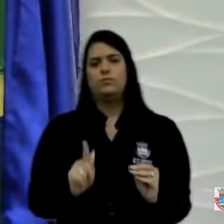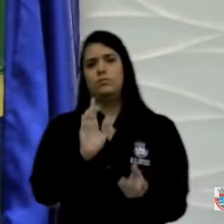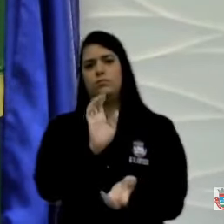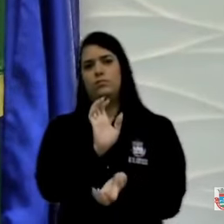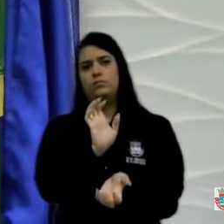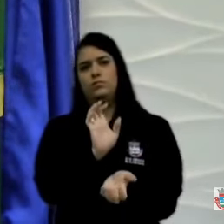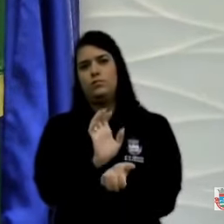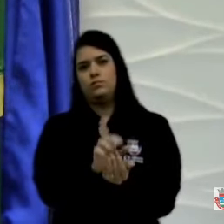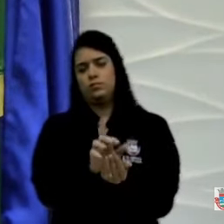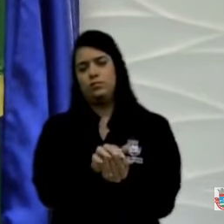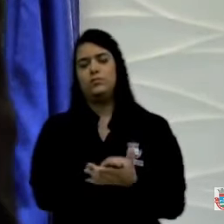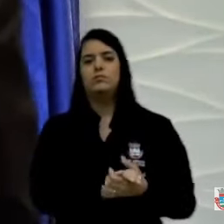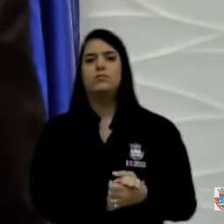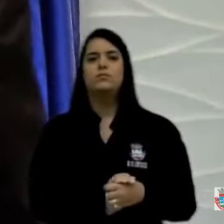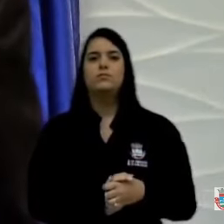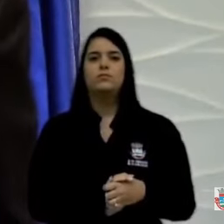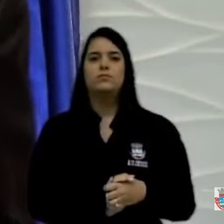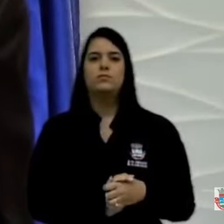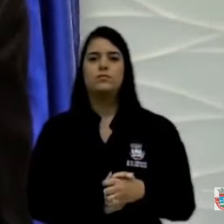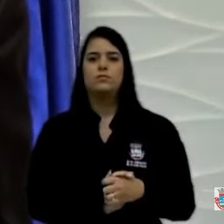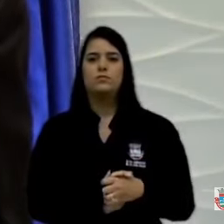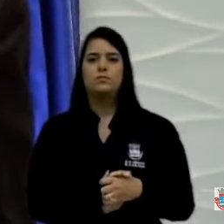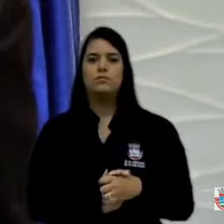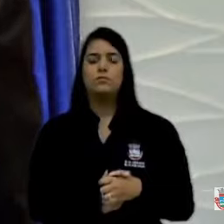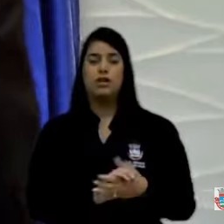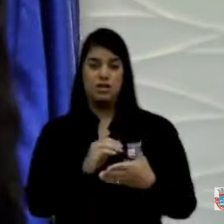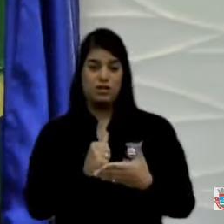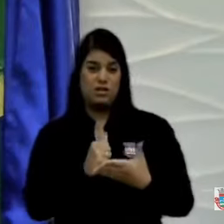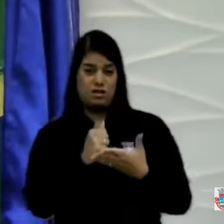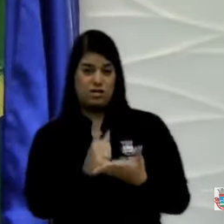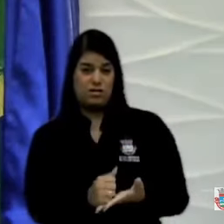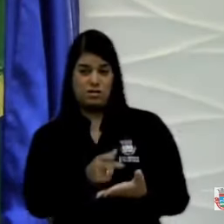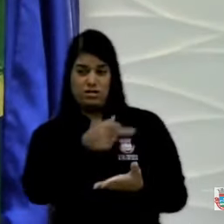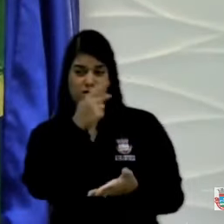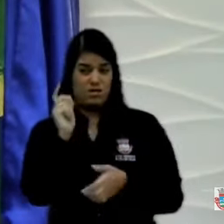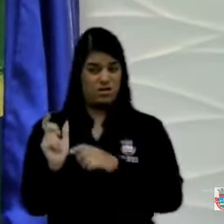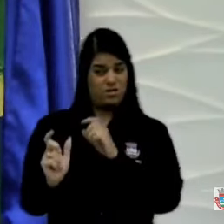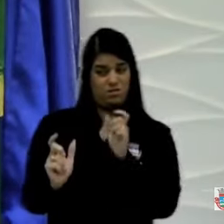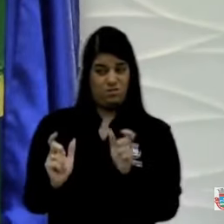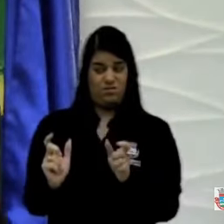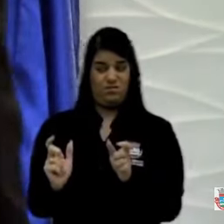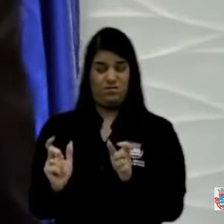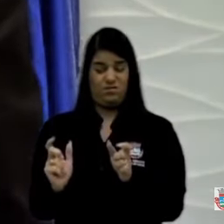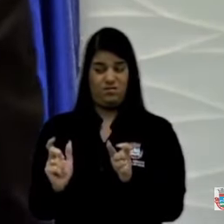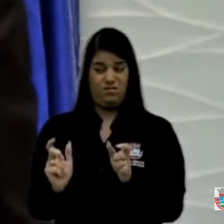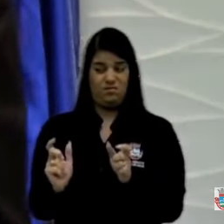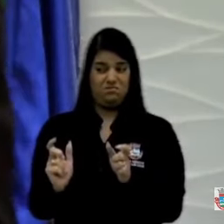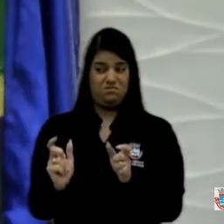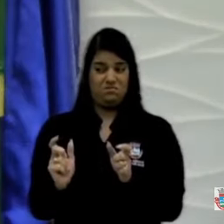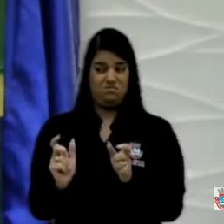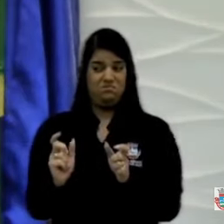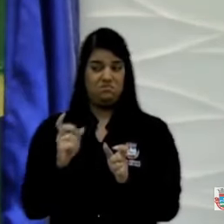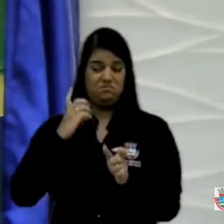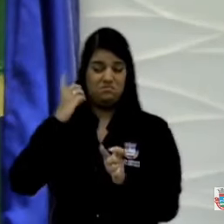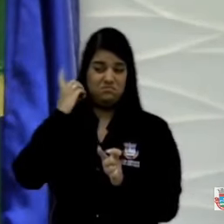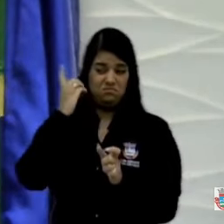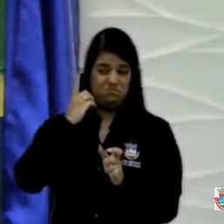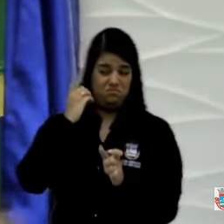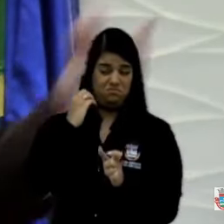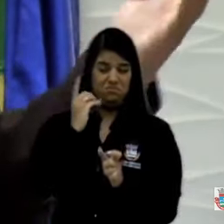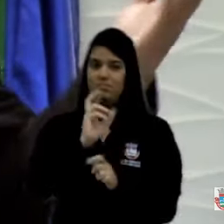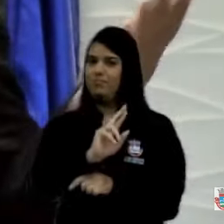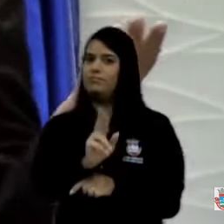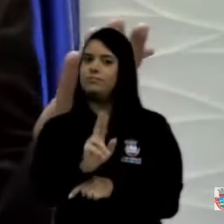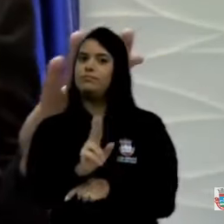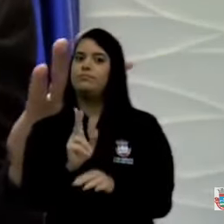é mérito nenhum daqueles que querem pegar carona em tudo, pegar bigu em tudo. Ô, rapaz, não tem